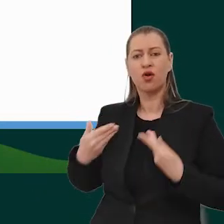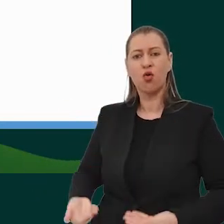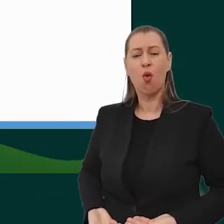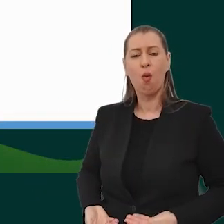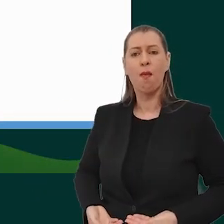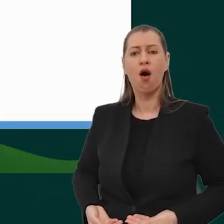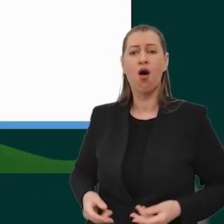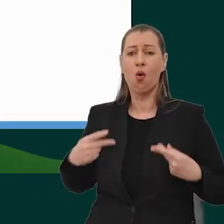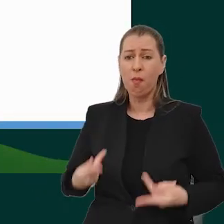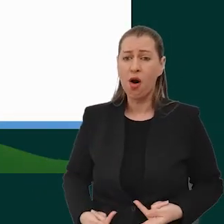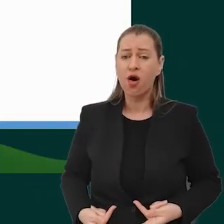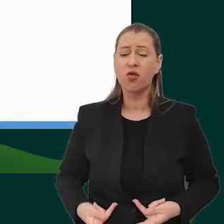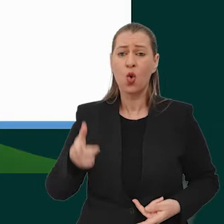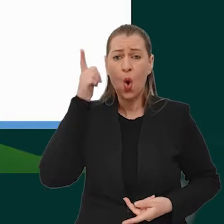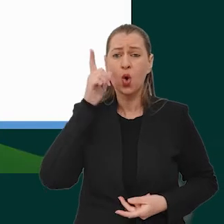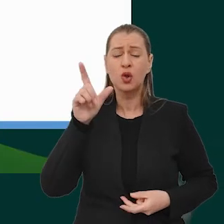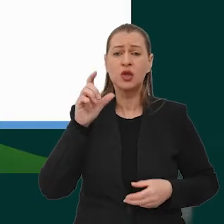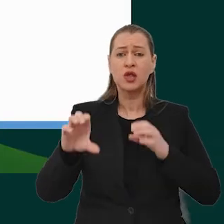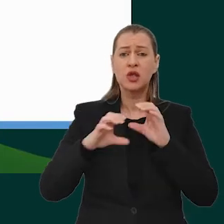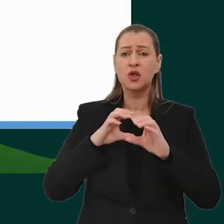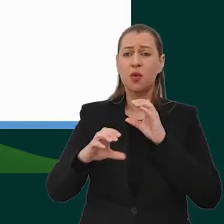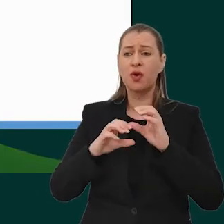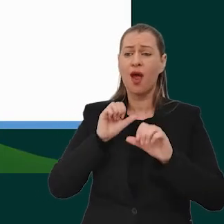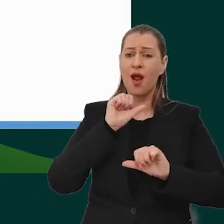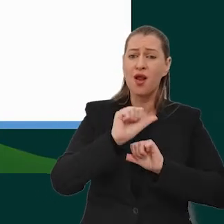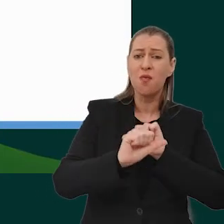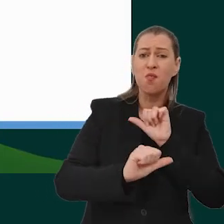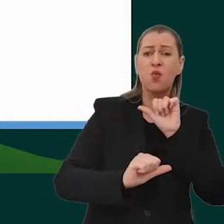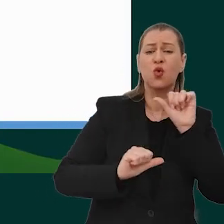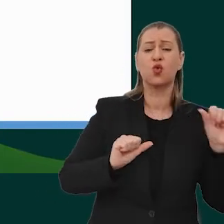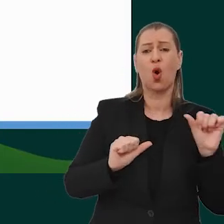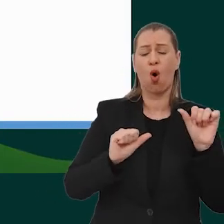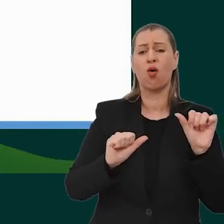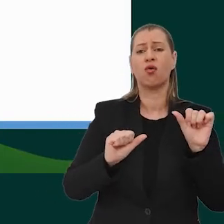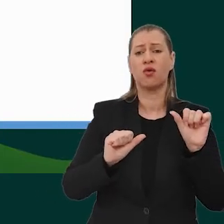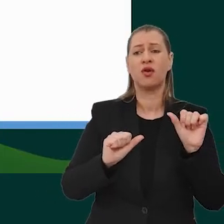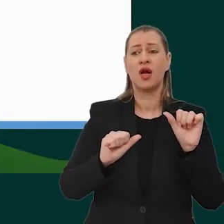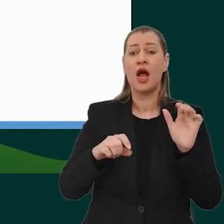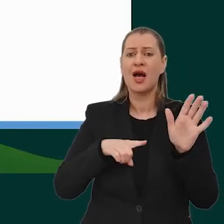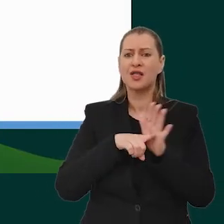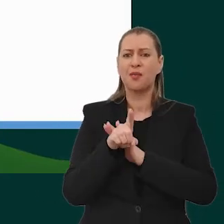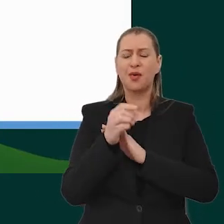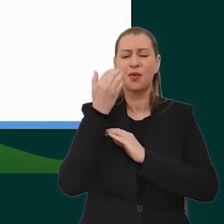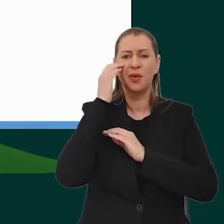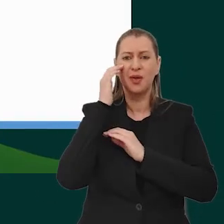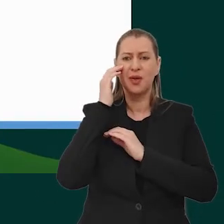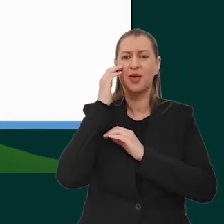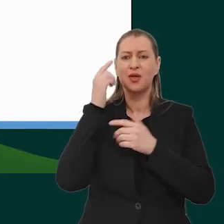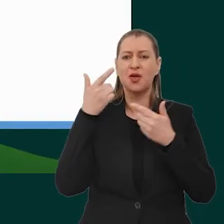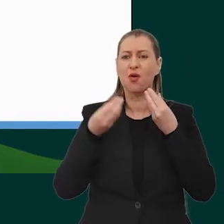pergunta, ele mudou o contexto total de como se entende o processamento de linguagem. E daí se criou o